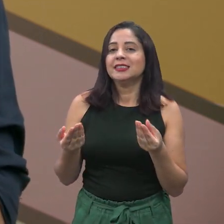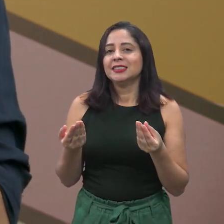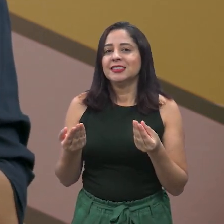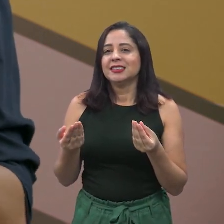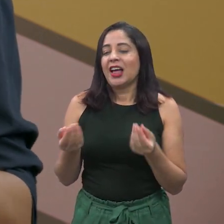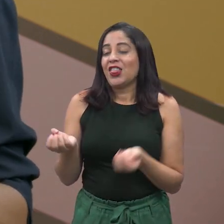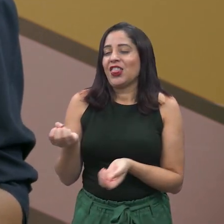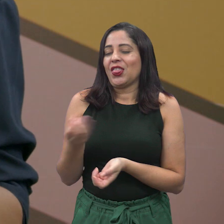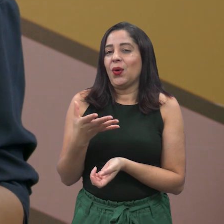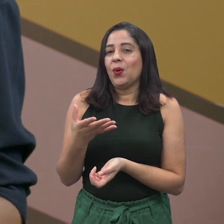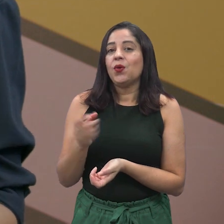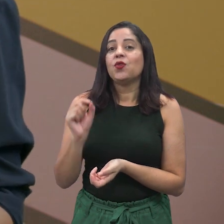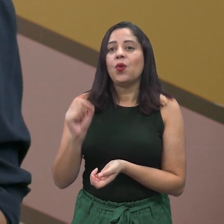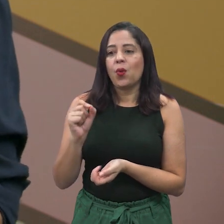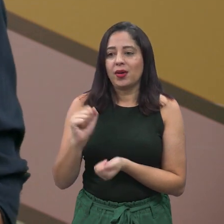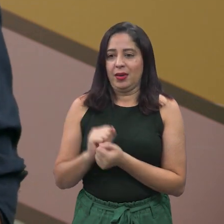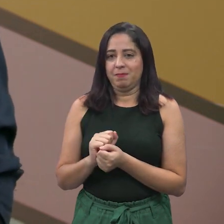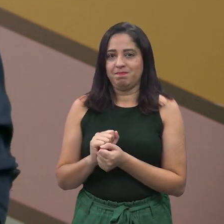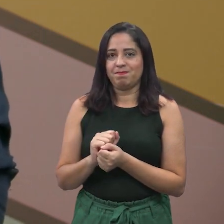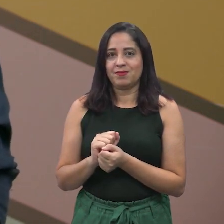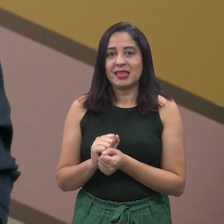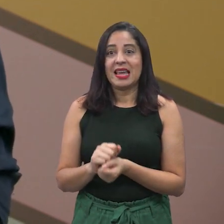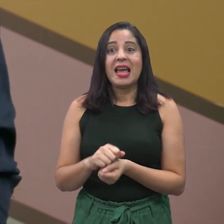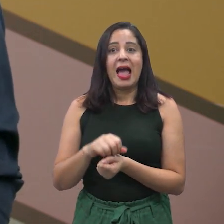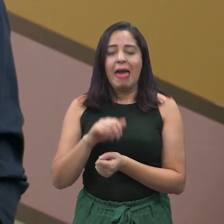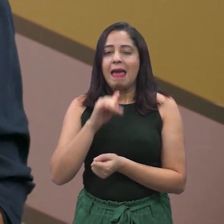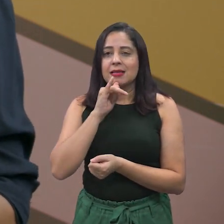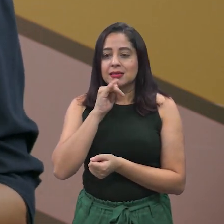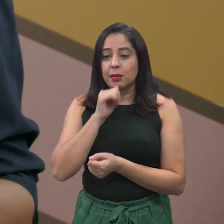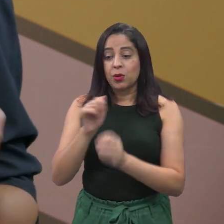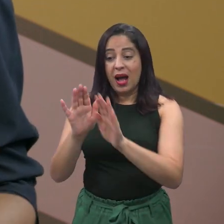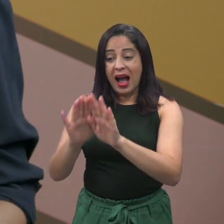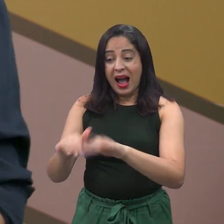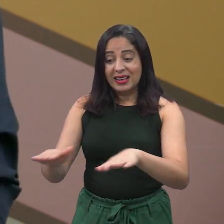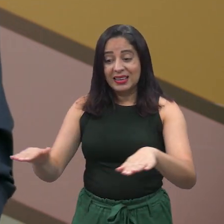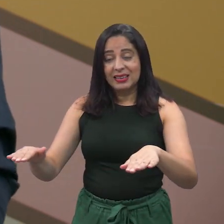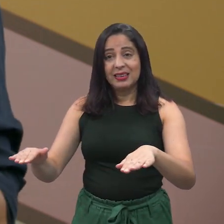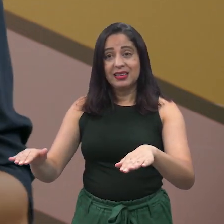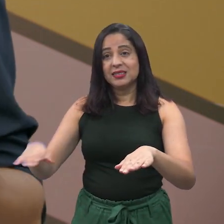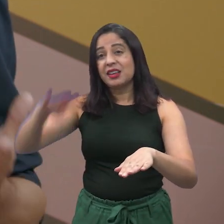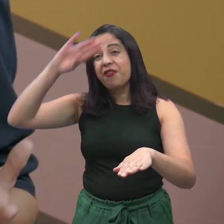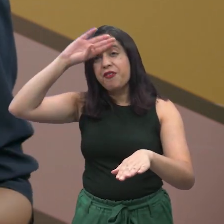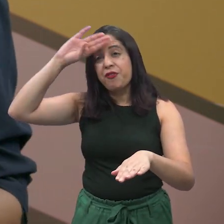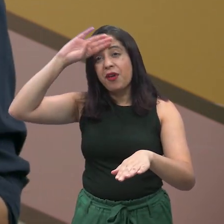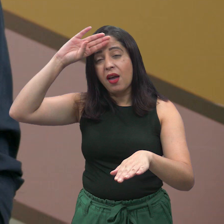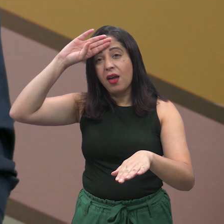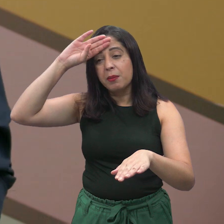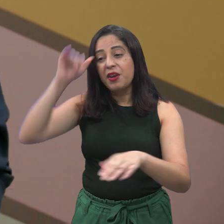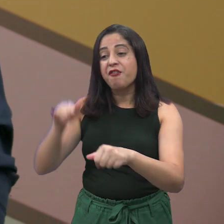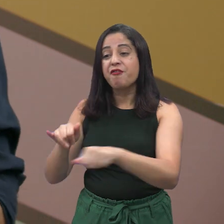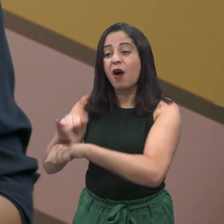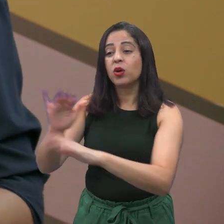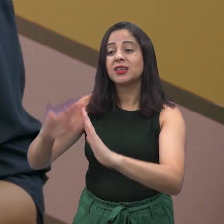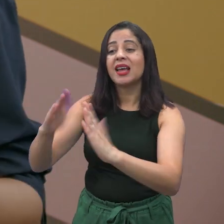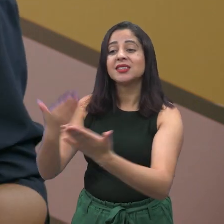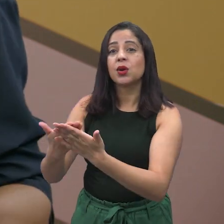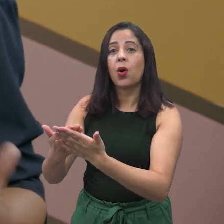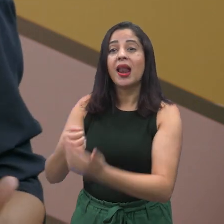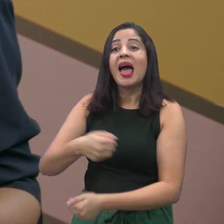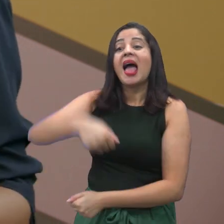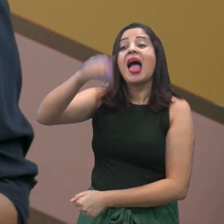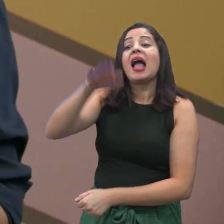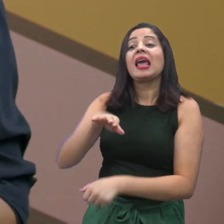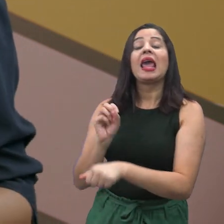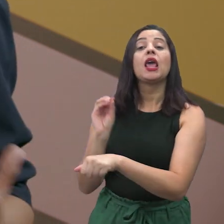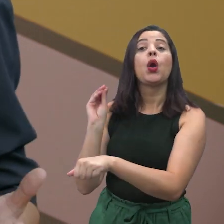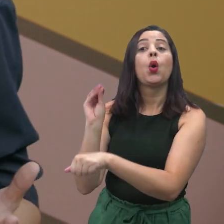uma coisa mais moderna é em relação à rede de apoio, porque quando a criança ficar doente, tiver com febre, onde é que essa criança vai ficar? E nós sabemos que,